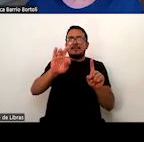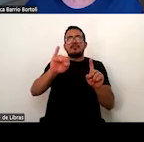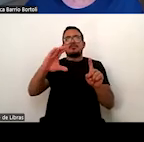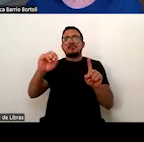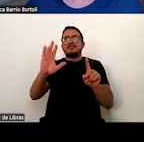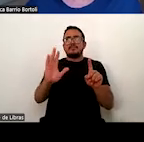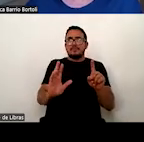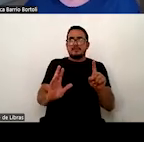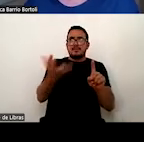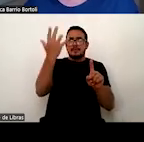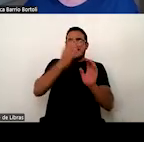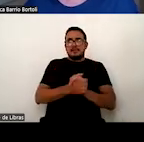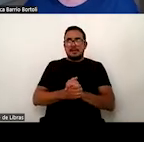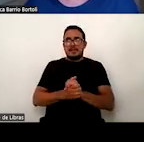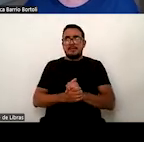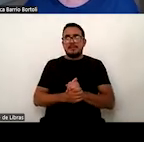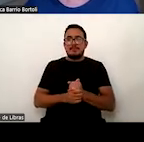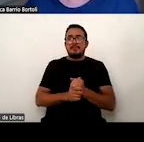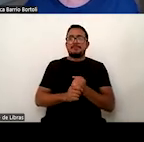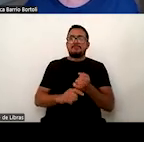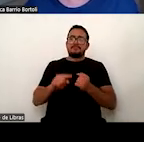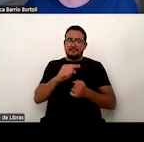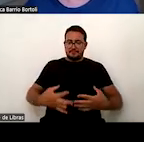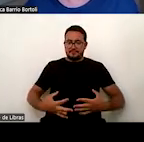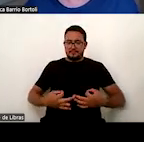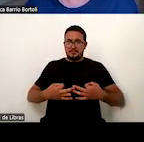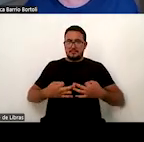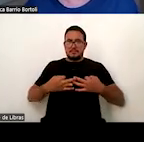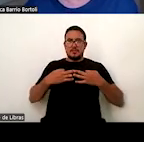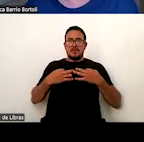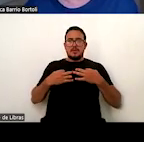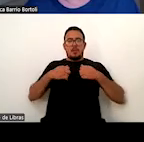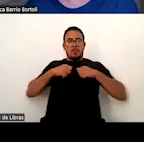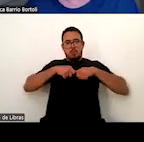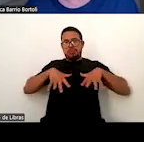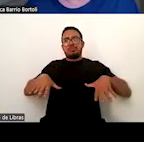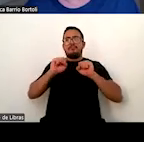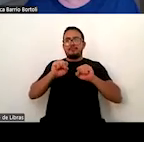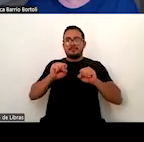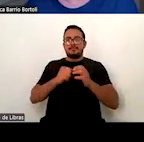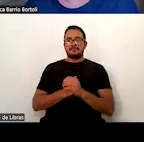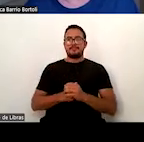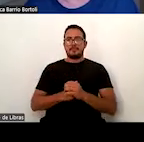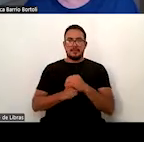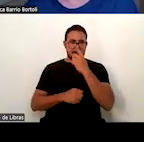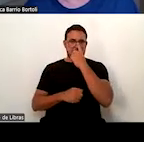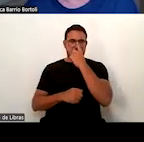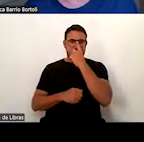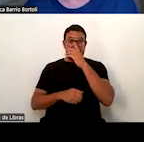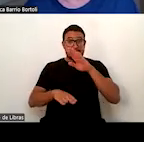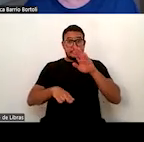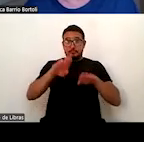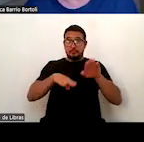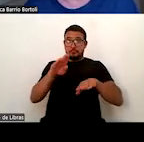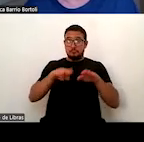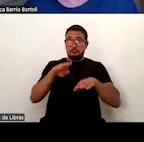Outras vezes, ele não aparece como um pólipo, mas ele aparece como uma lesão plana que cresce para dentro, se enraizando pela